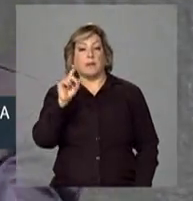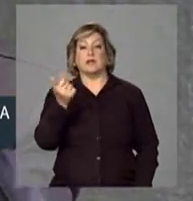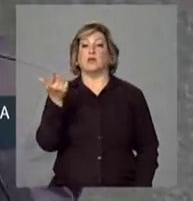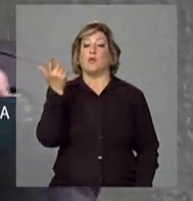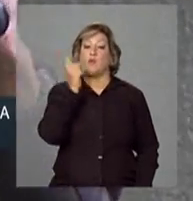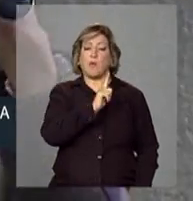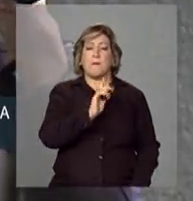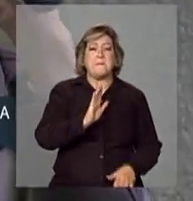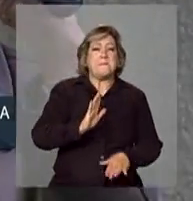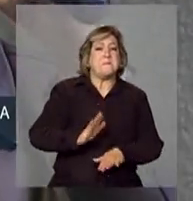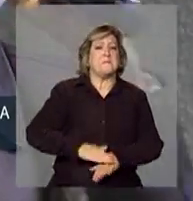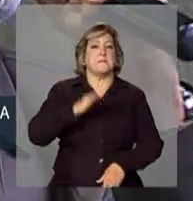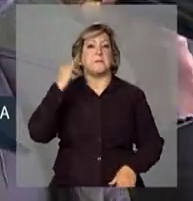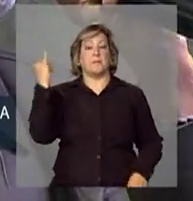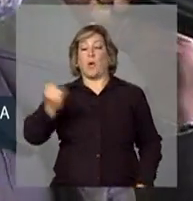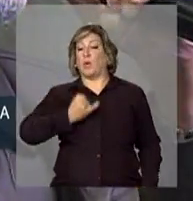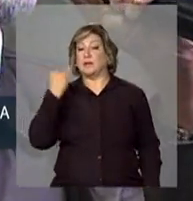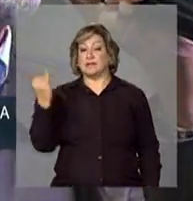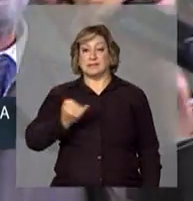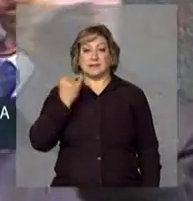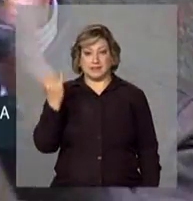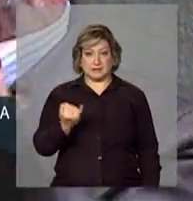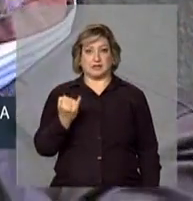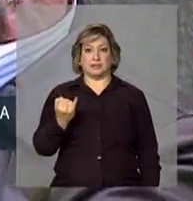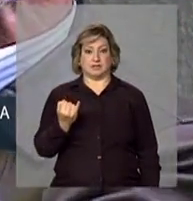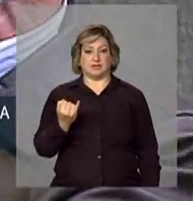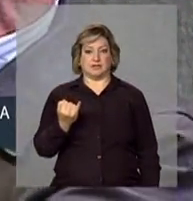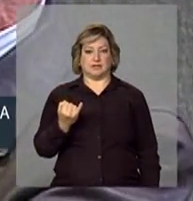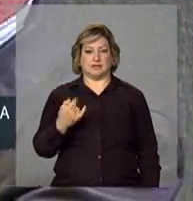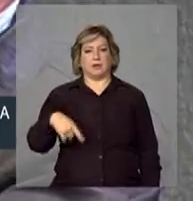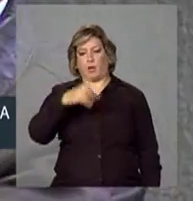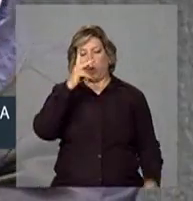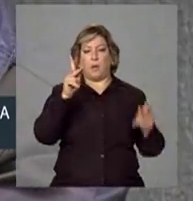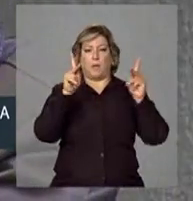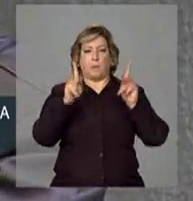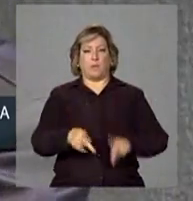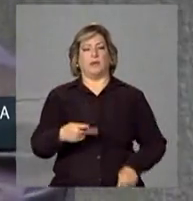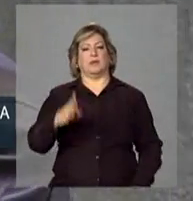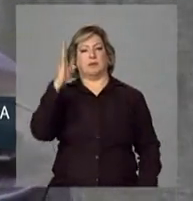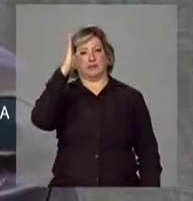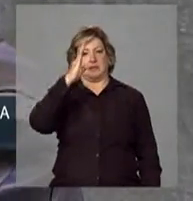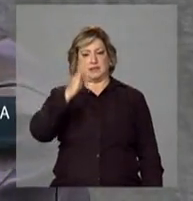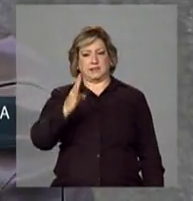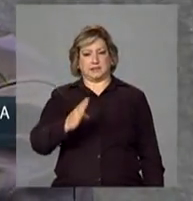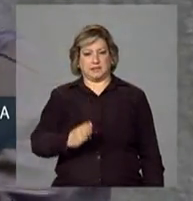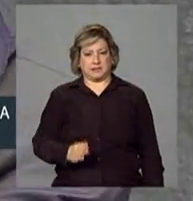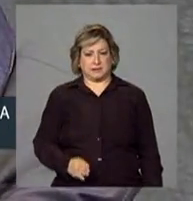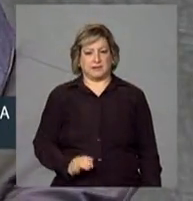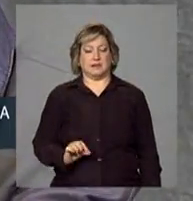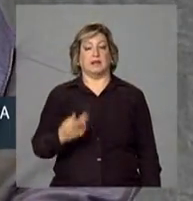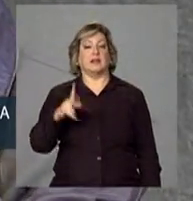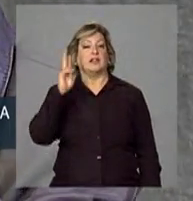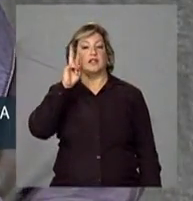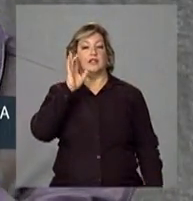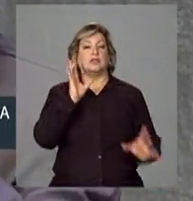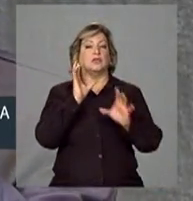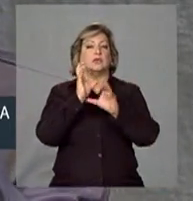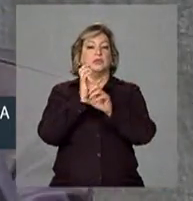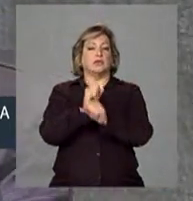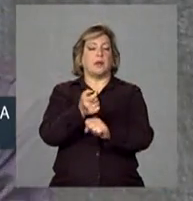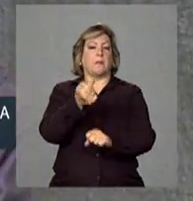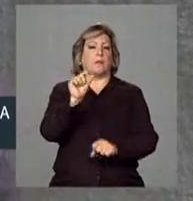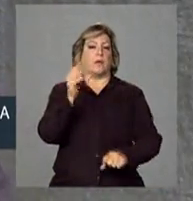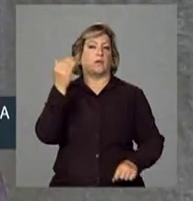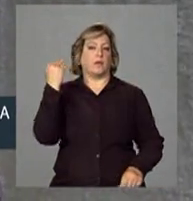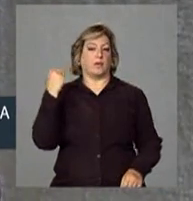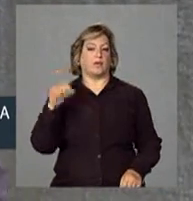conquistas mais importantes da população brasileira na história